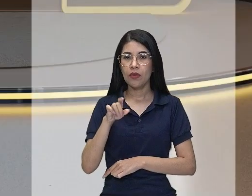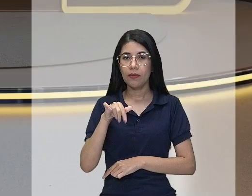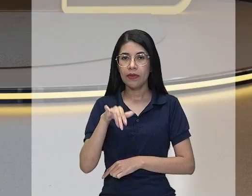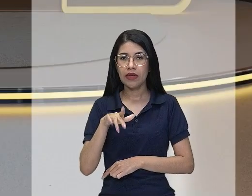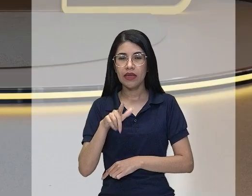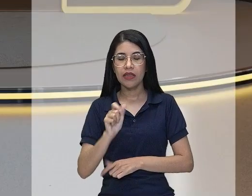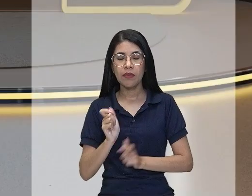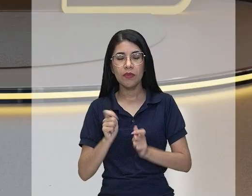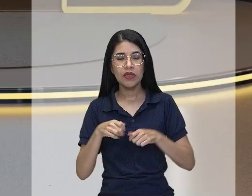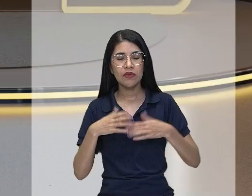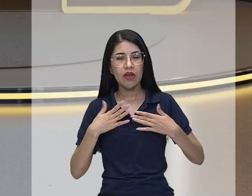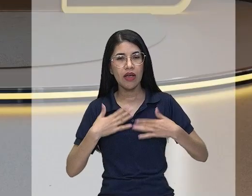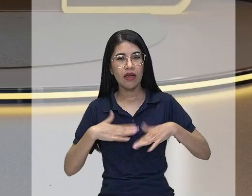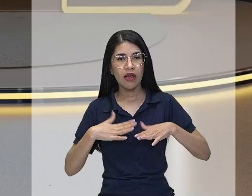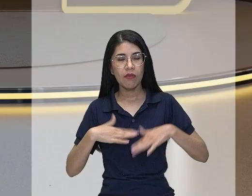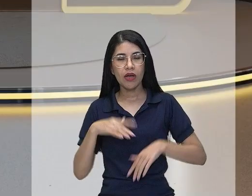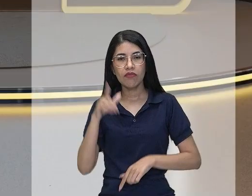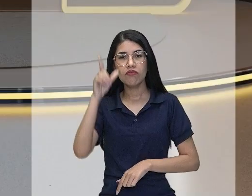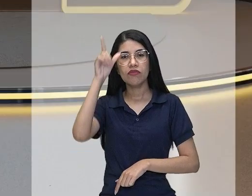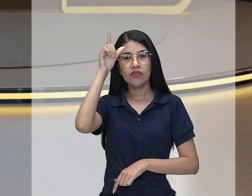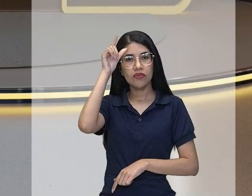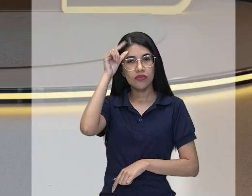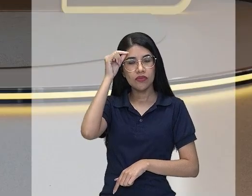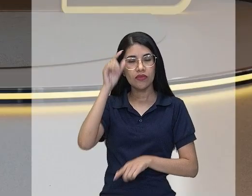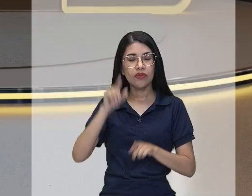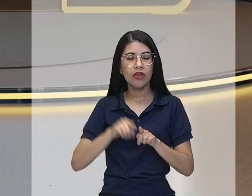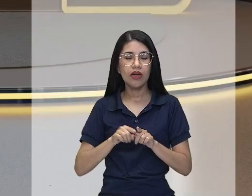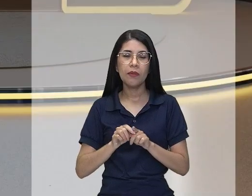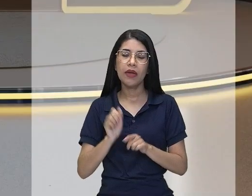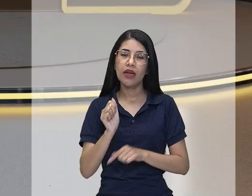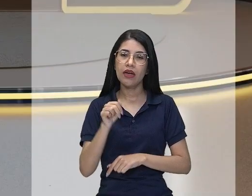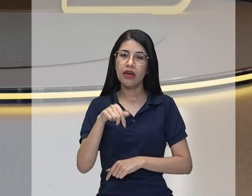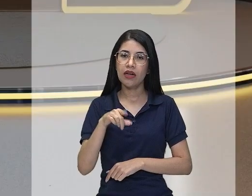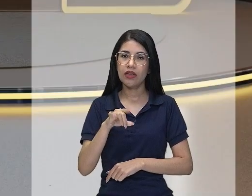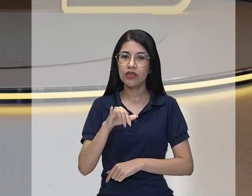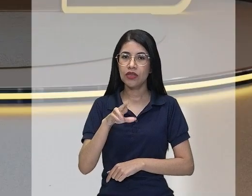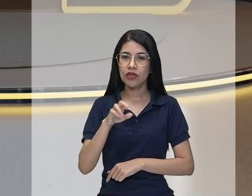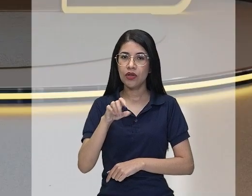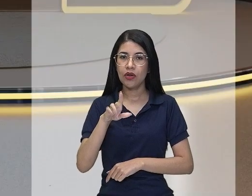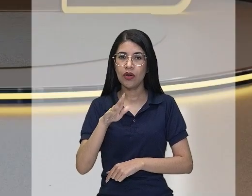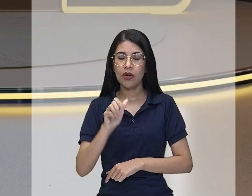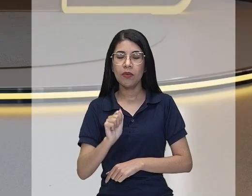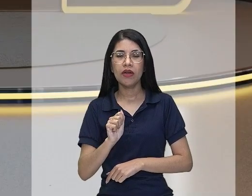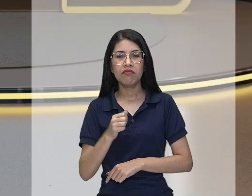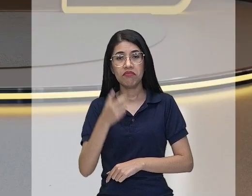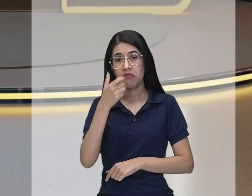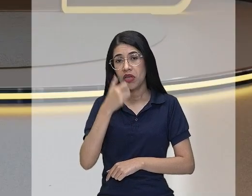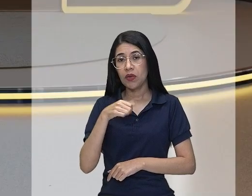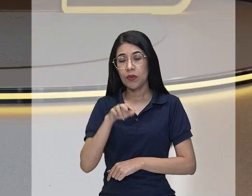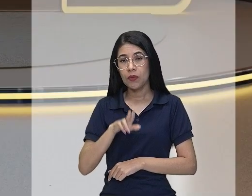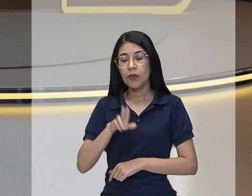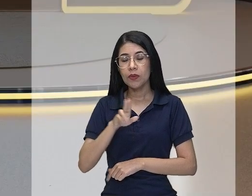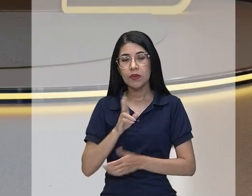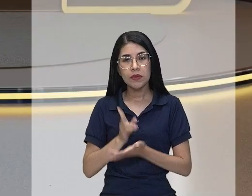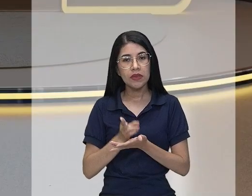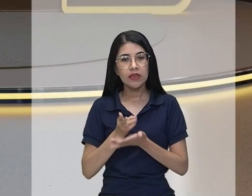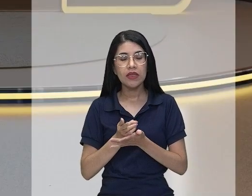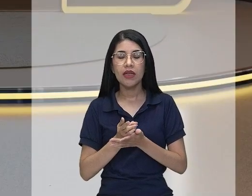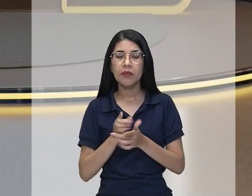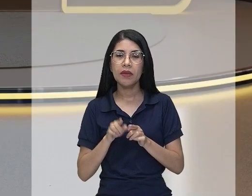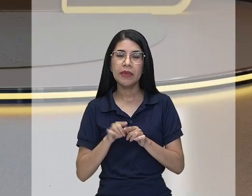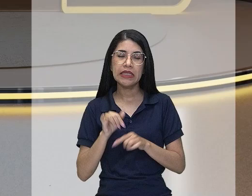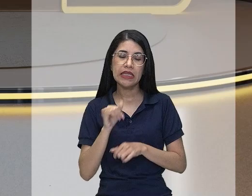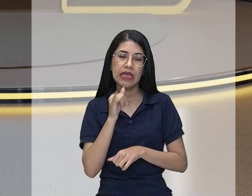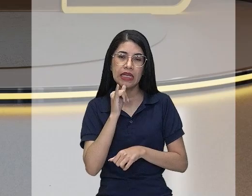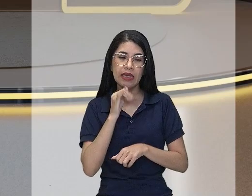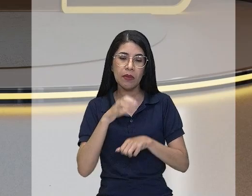para acalmar um pouquinho os ânimos. A andiroba, né, eu uso bastante andiroba, né? Tem ali alguma